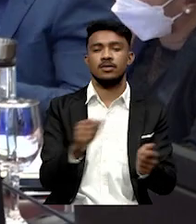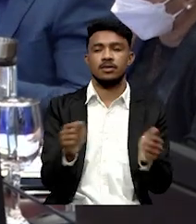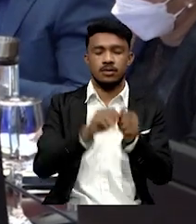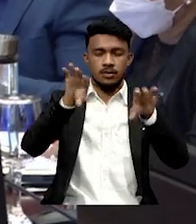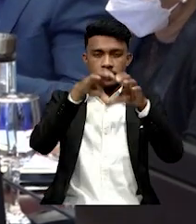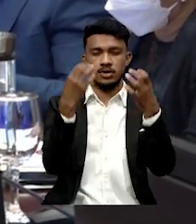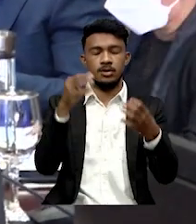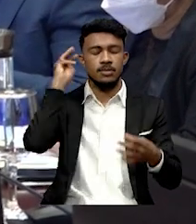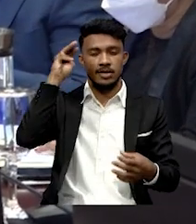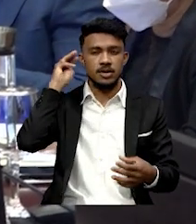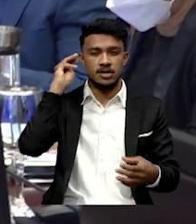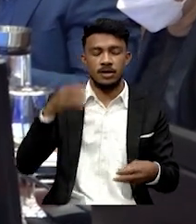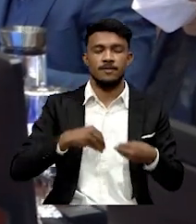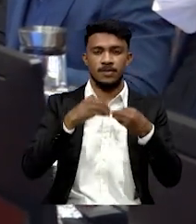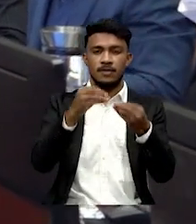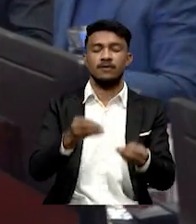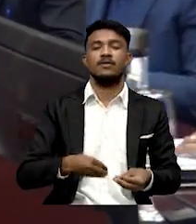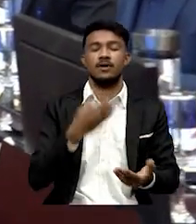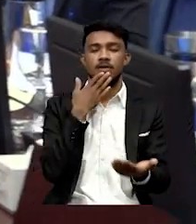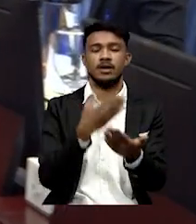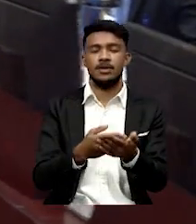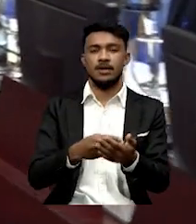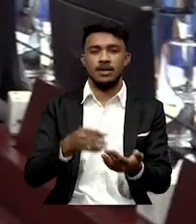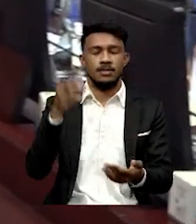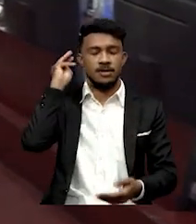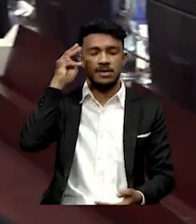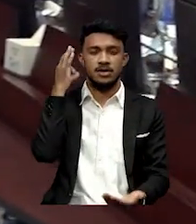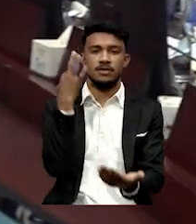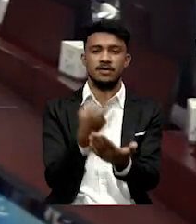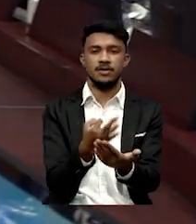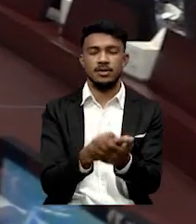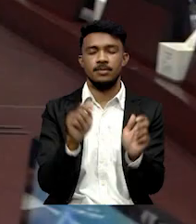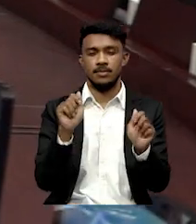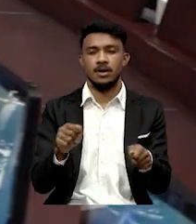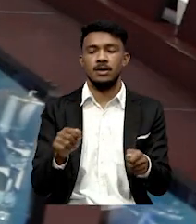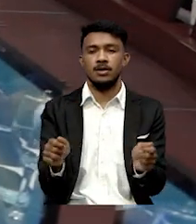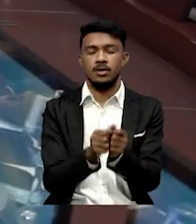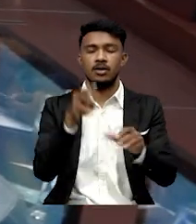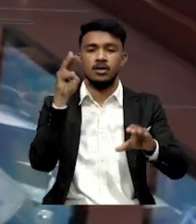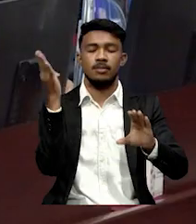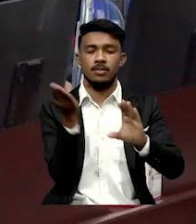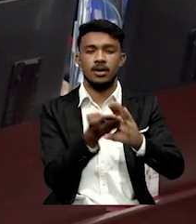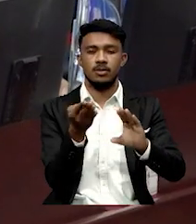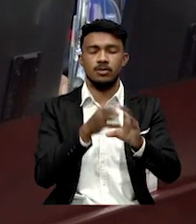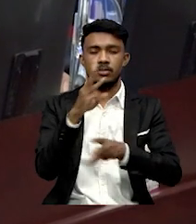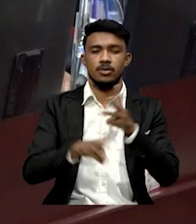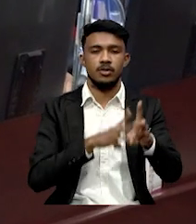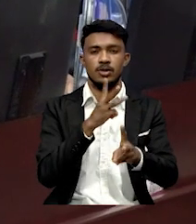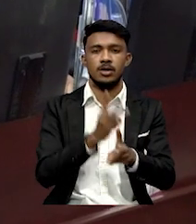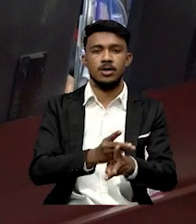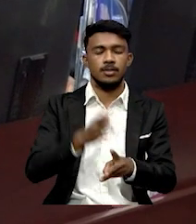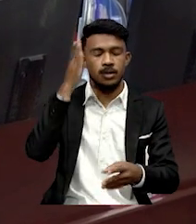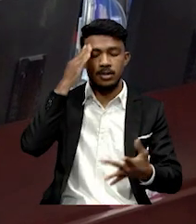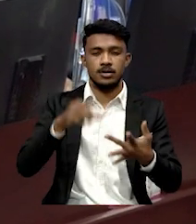Ministro delibera ou de autorização para o Ministério Finanças a tu negociar o Banco Mundial com uma condição específica